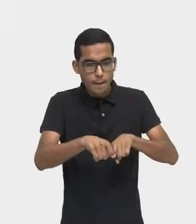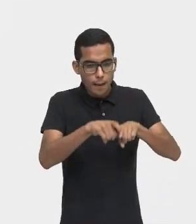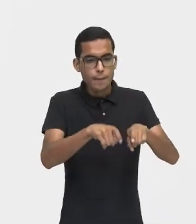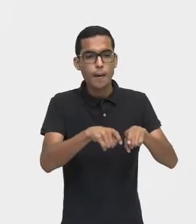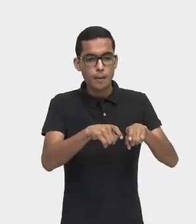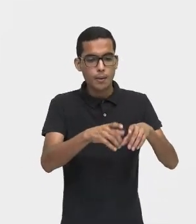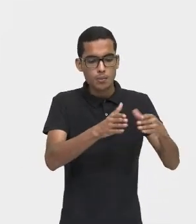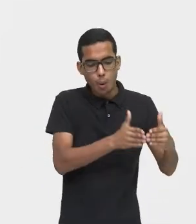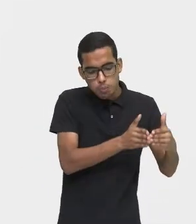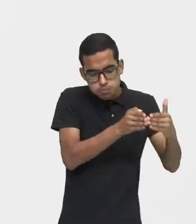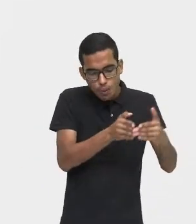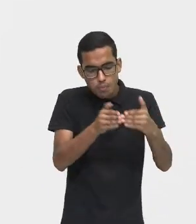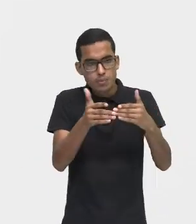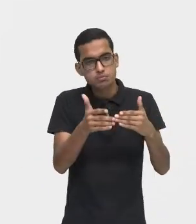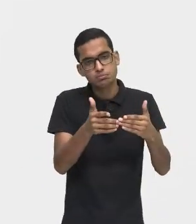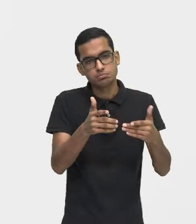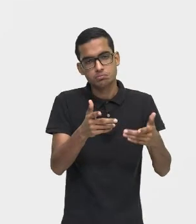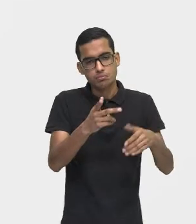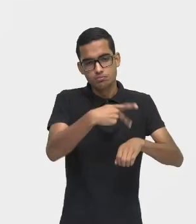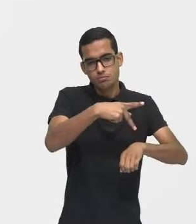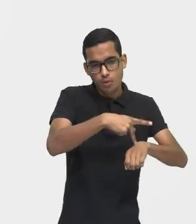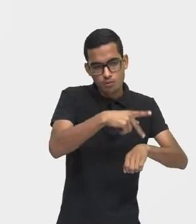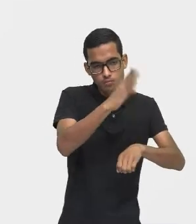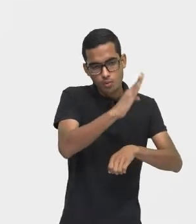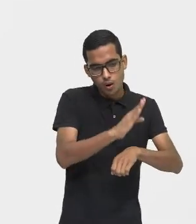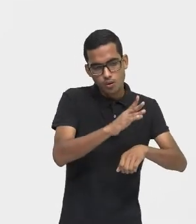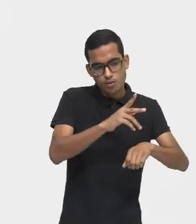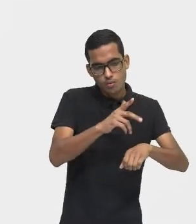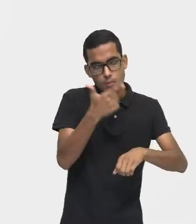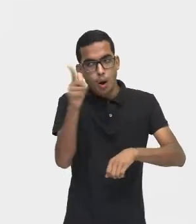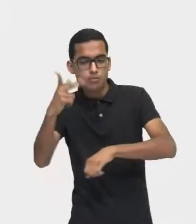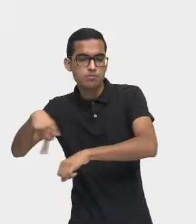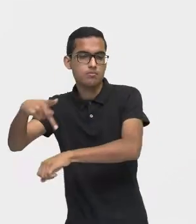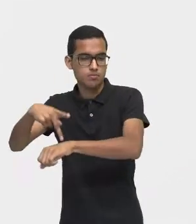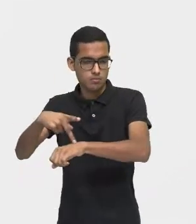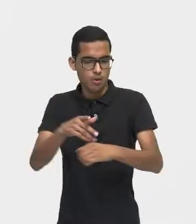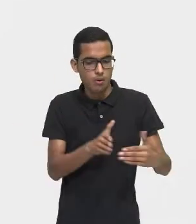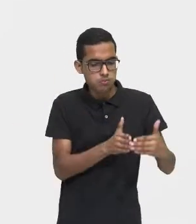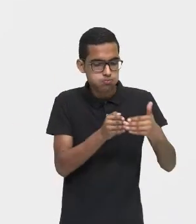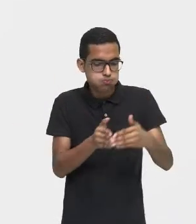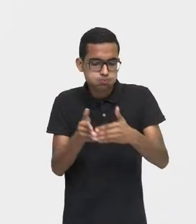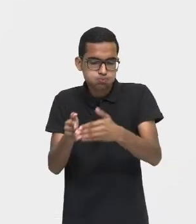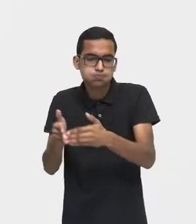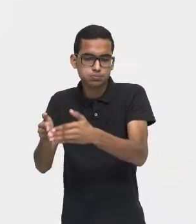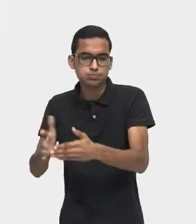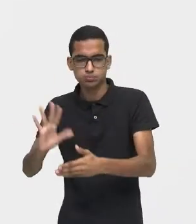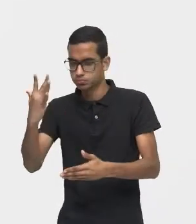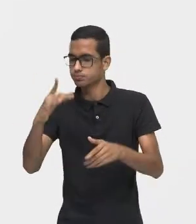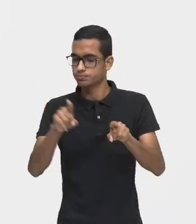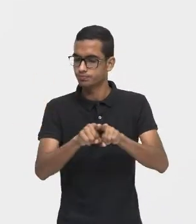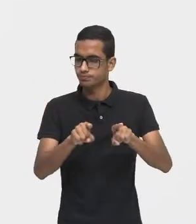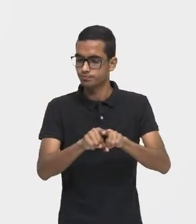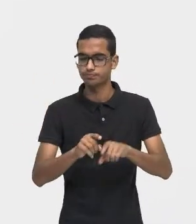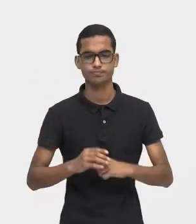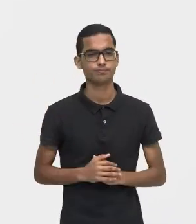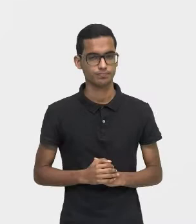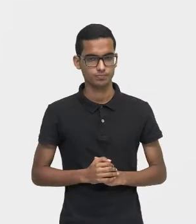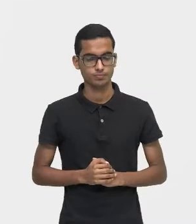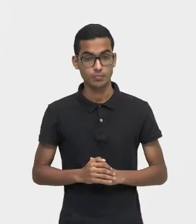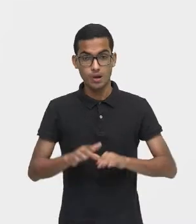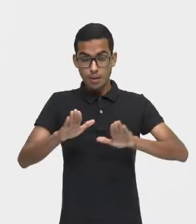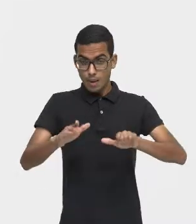o outro, ocorrendo essa exportação e importação de mercadorias. Tá? Mas a